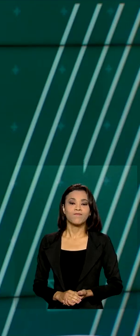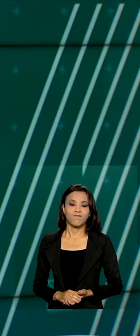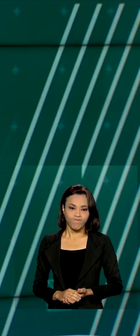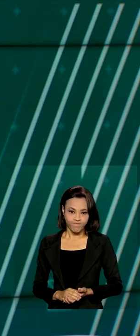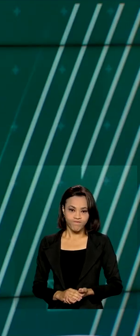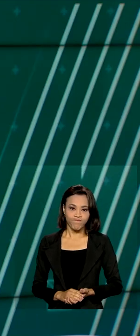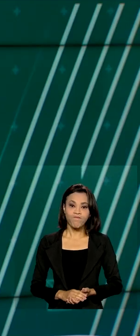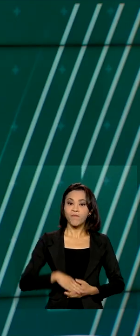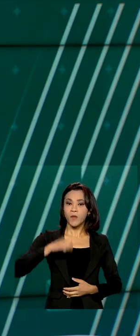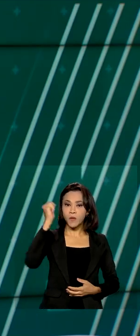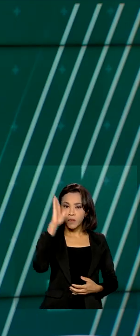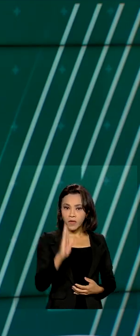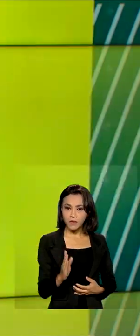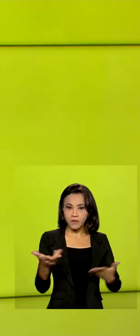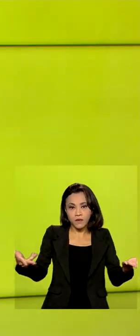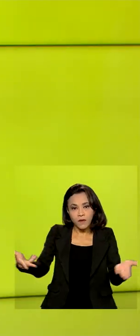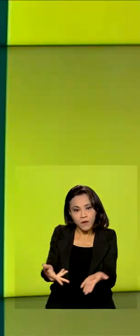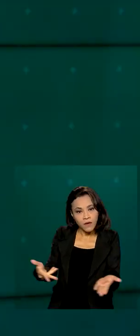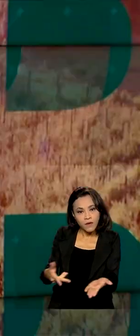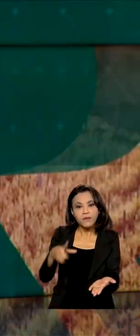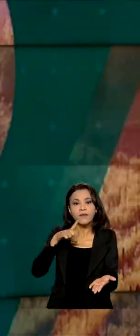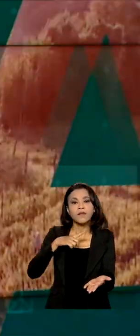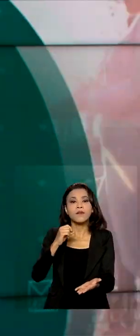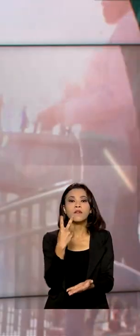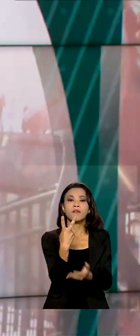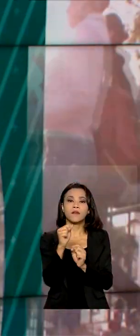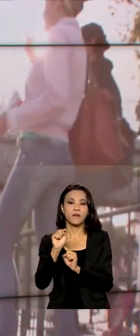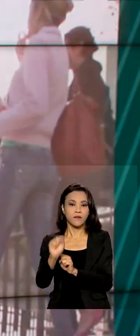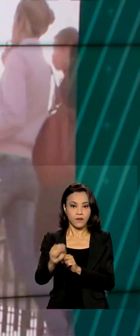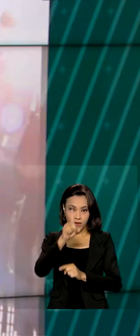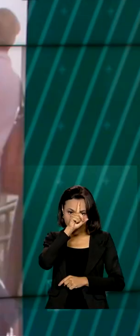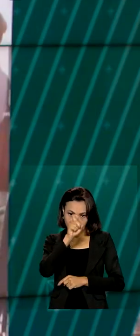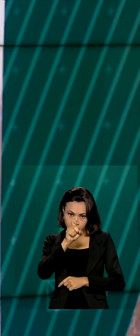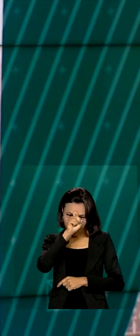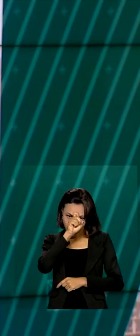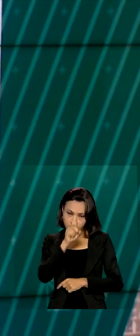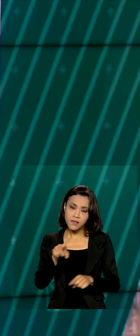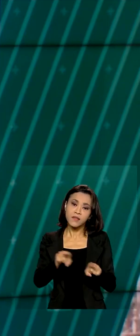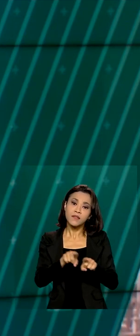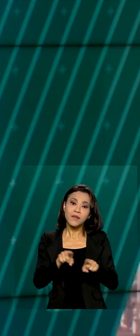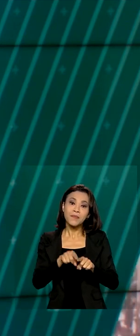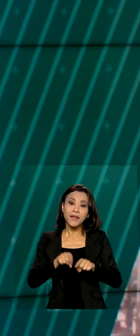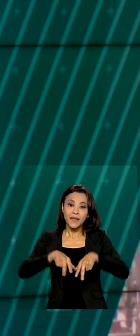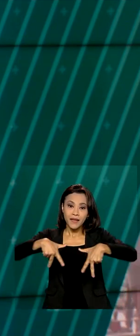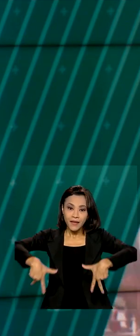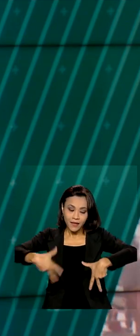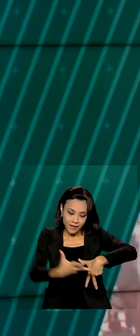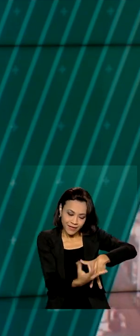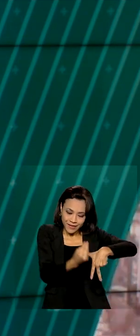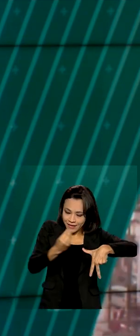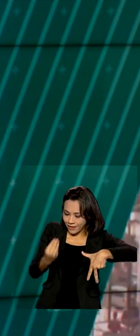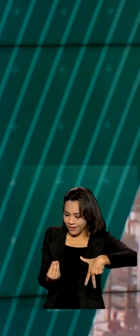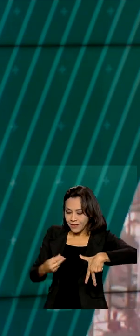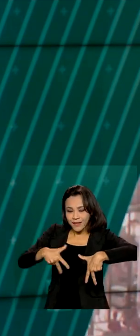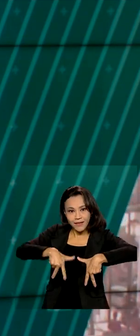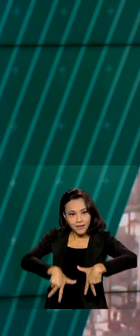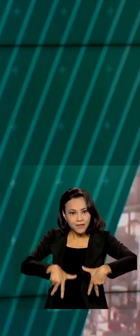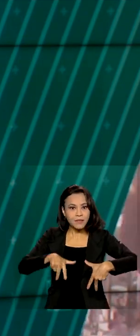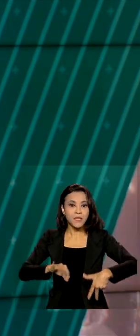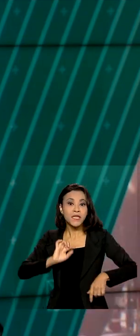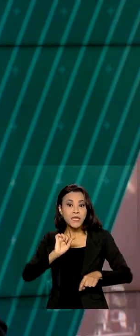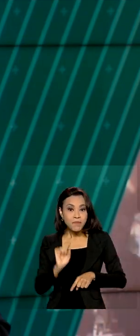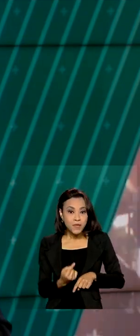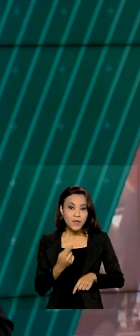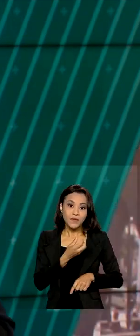O Brasil conta hoje com quase 2 mil hospitais e serviços de transplantes, além de cerca de 1.600 equipes, 1.600